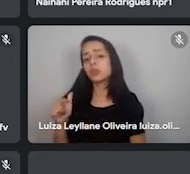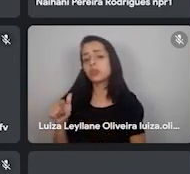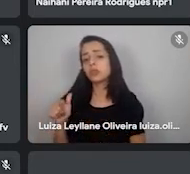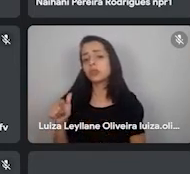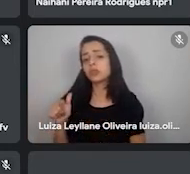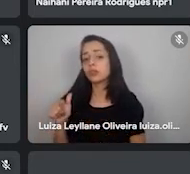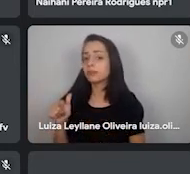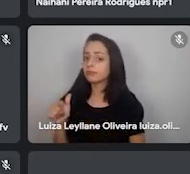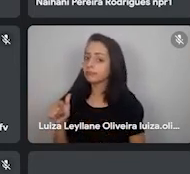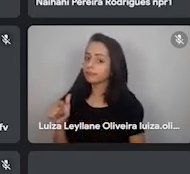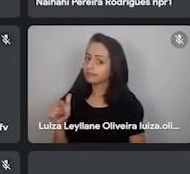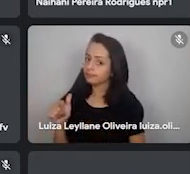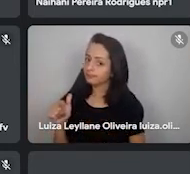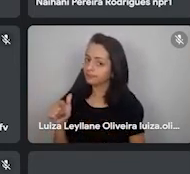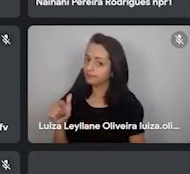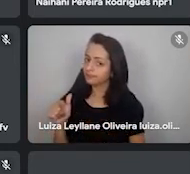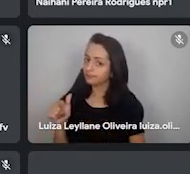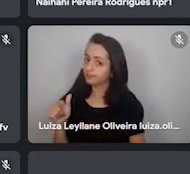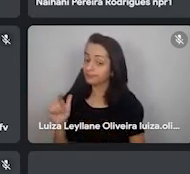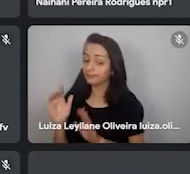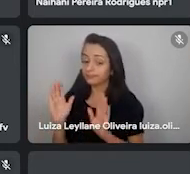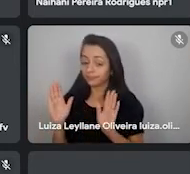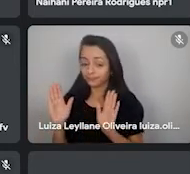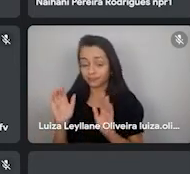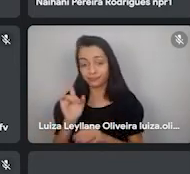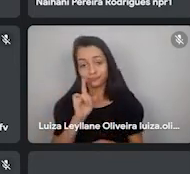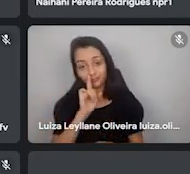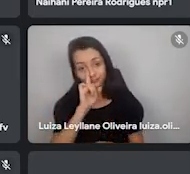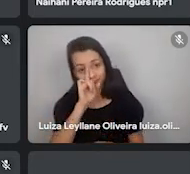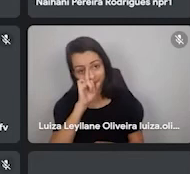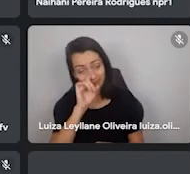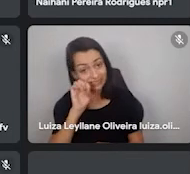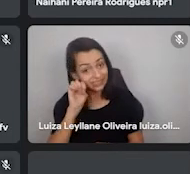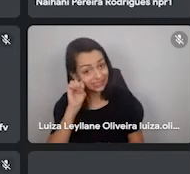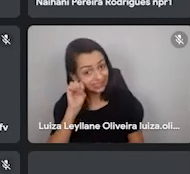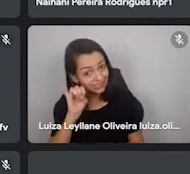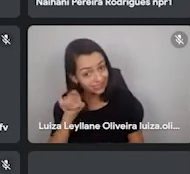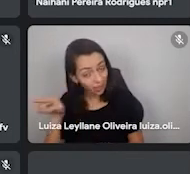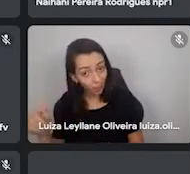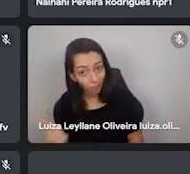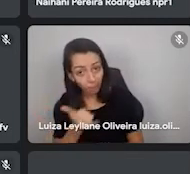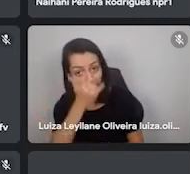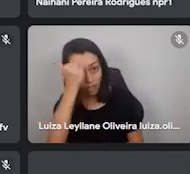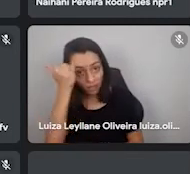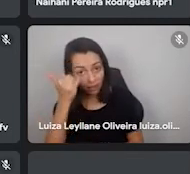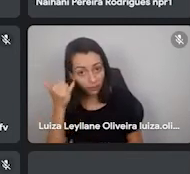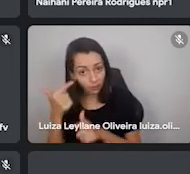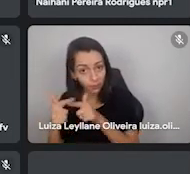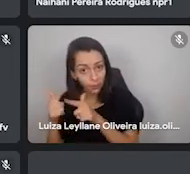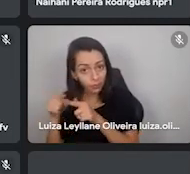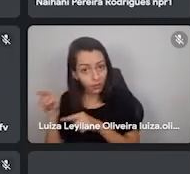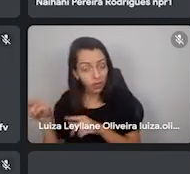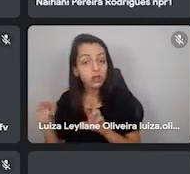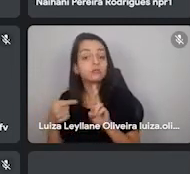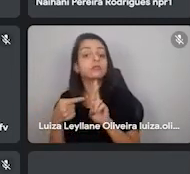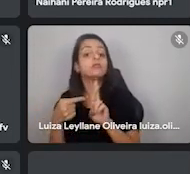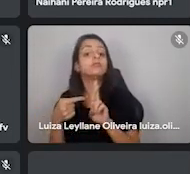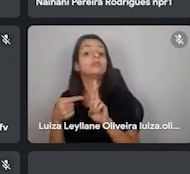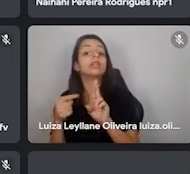Como diz, é o verdadeiro Zé Faísca. Se acontecer um acidente, quem é o responsável?